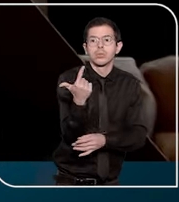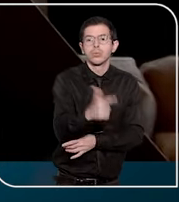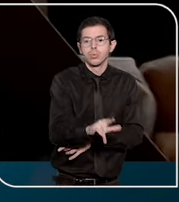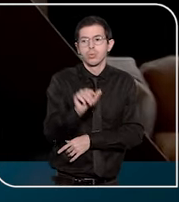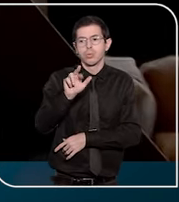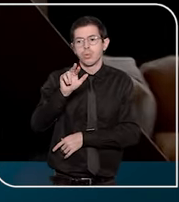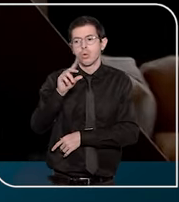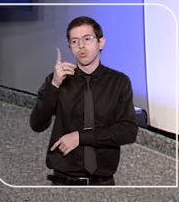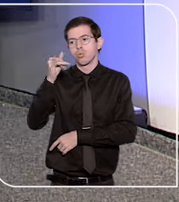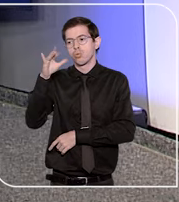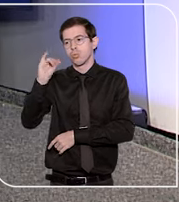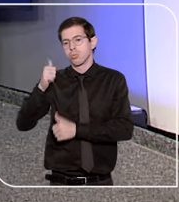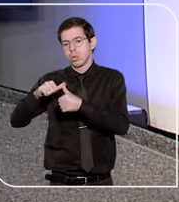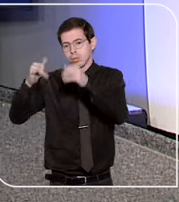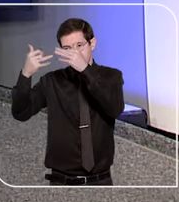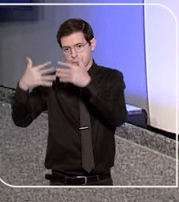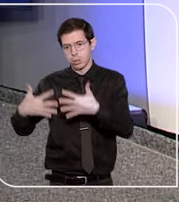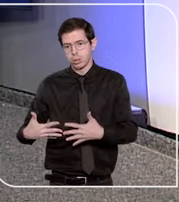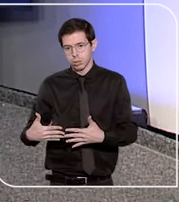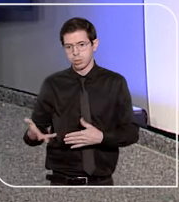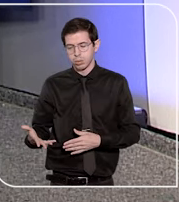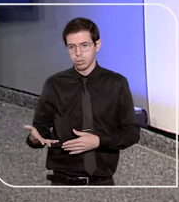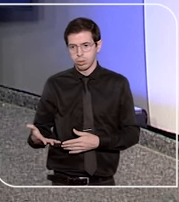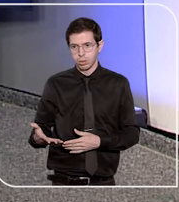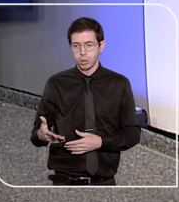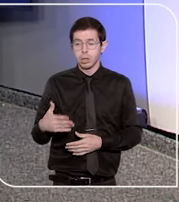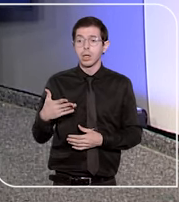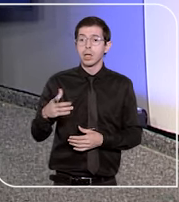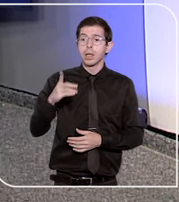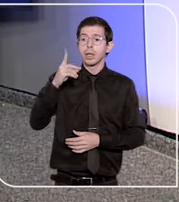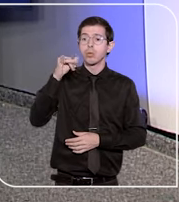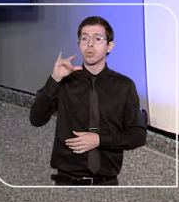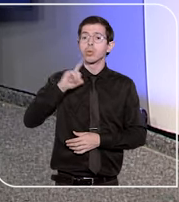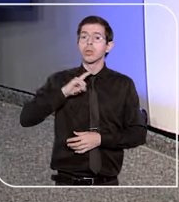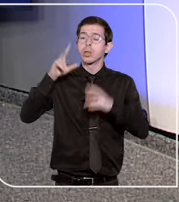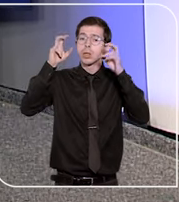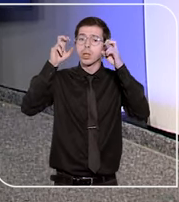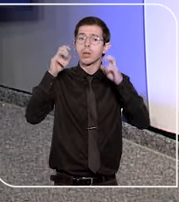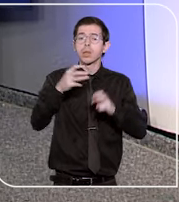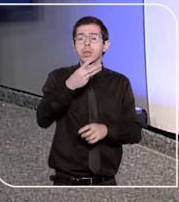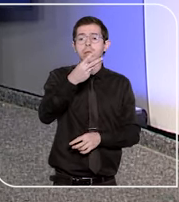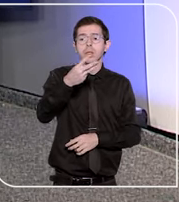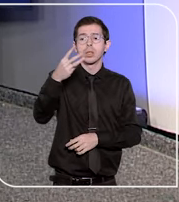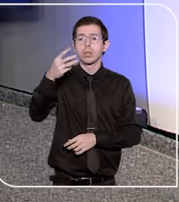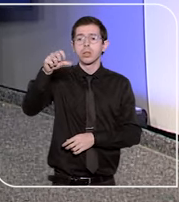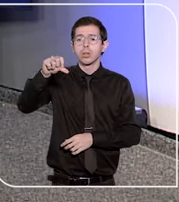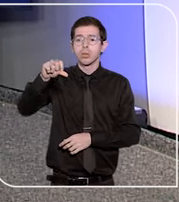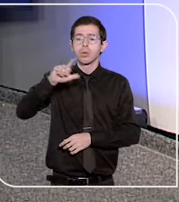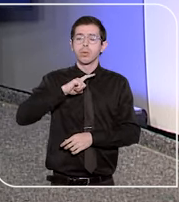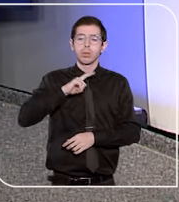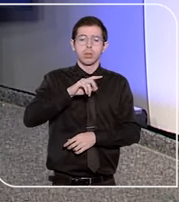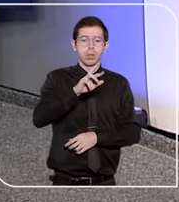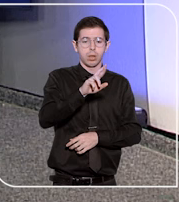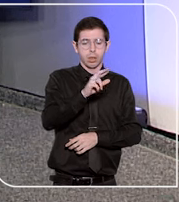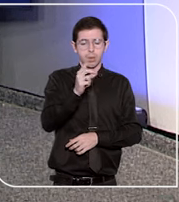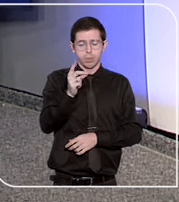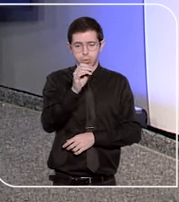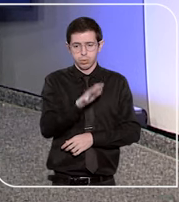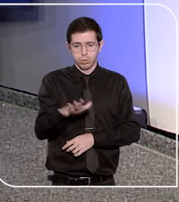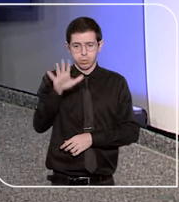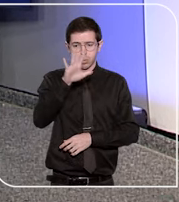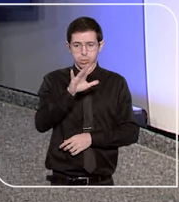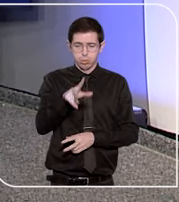já. E é isso que temos então, doutor Diogo, o tema 339, né, com repercussão geral reconhecida, e o Supremo estabeleceu o